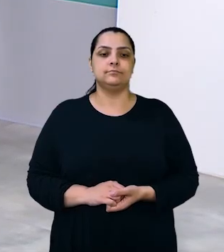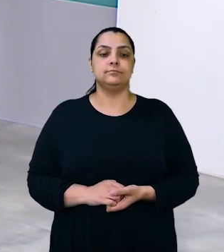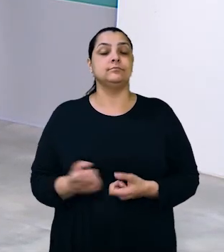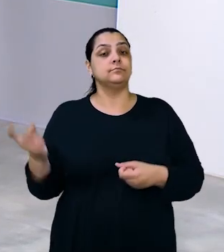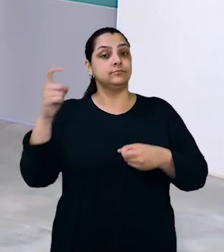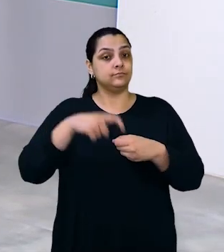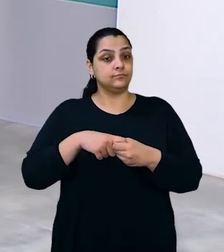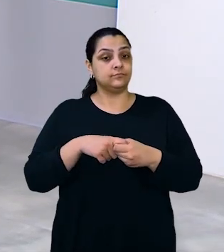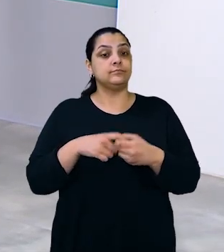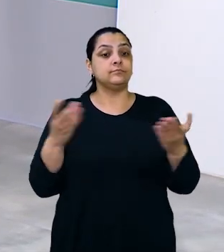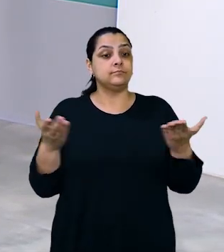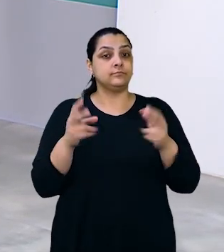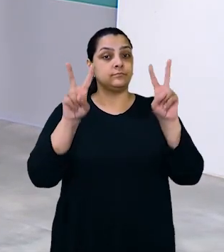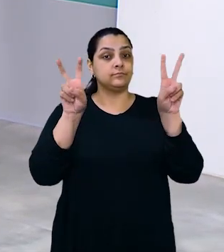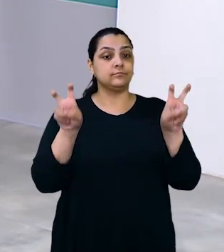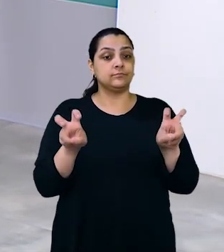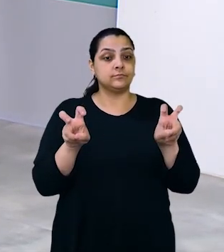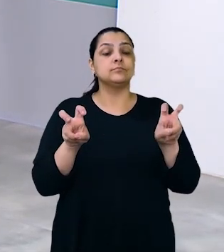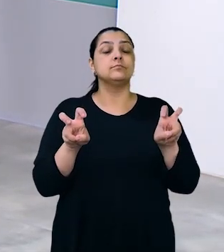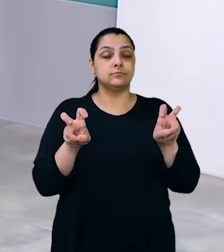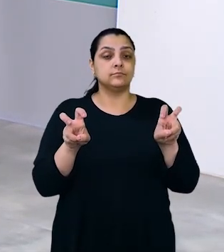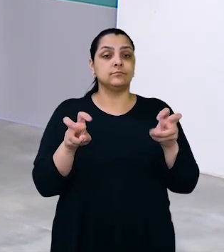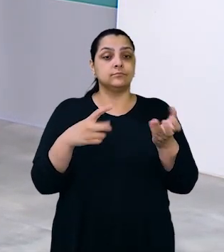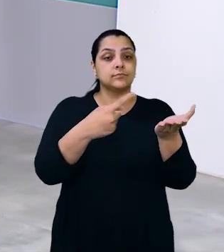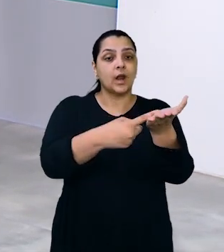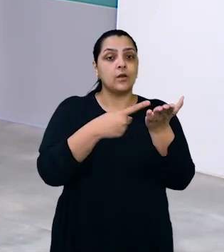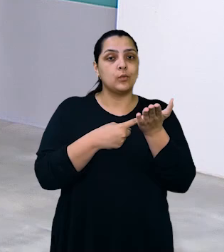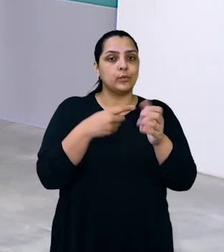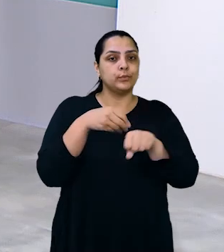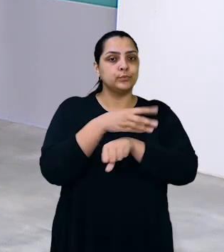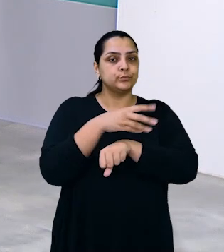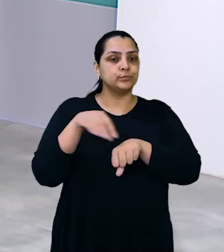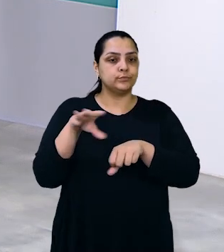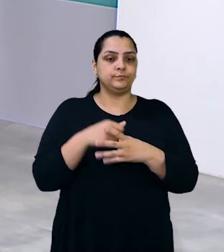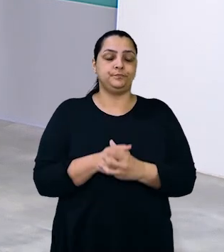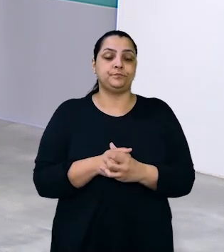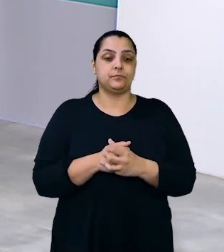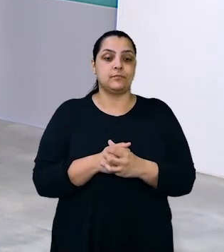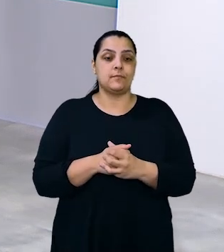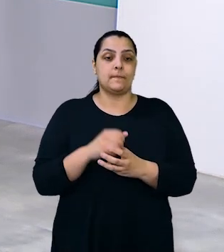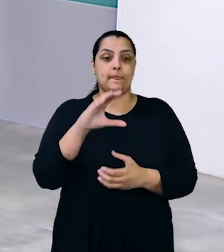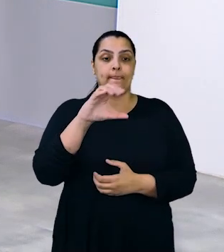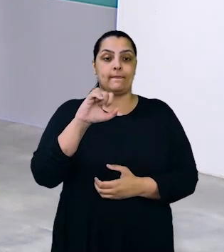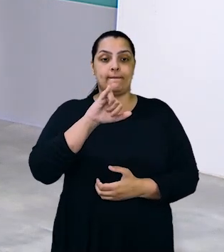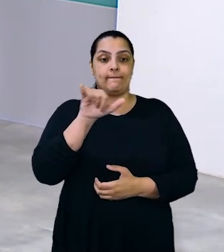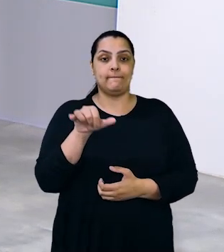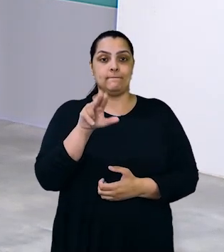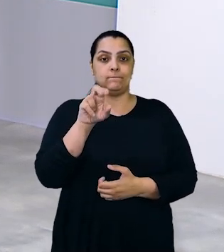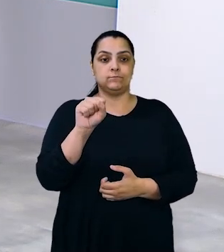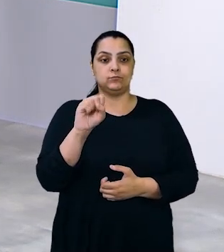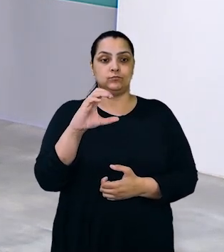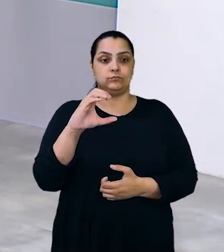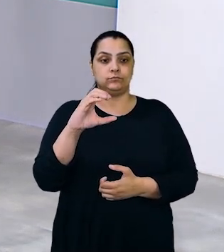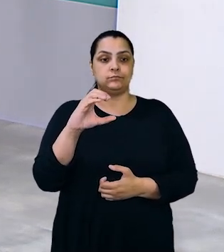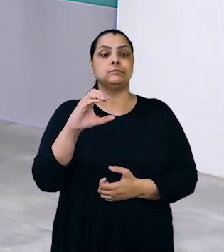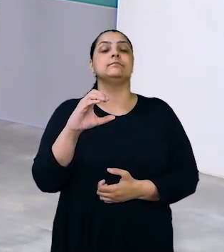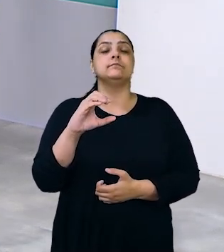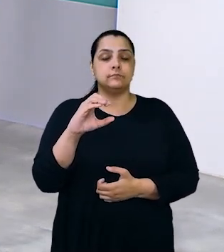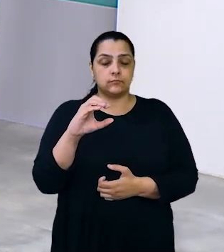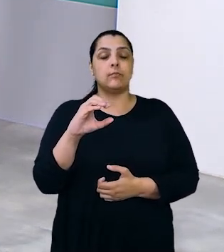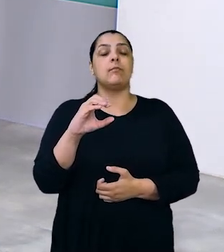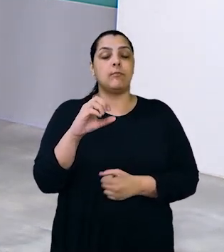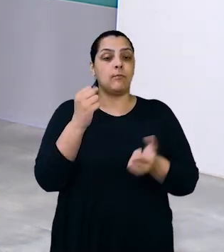Estamos de volta e o assunto agora é conciliação. O Centro Judiciário de Métodos Consensuais de Solução de Conflitos do TST, o